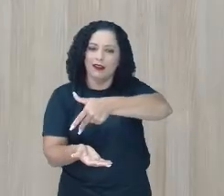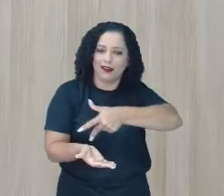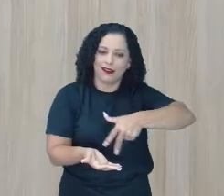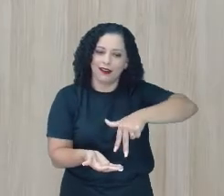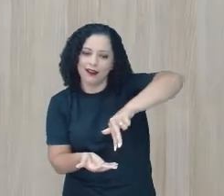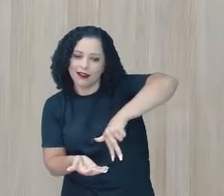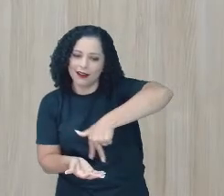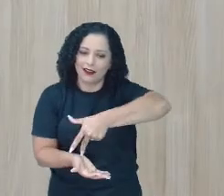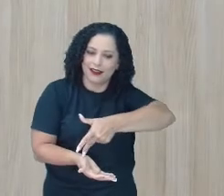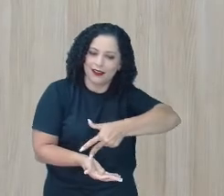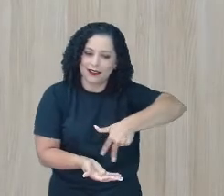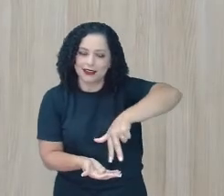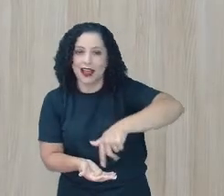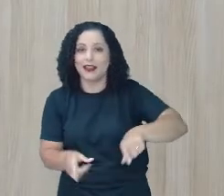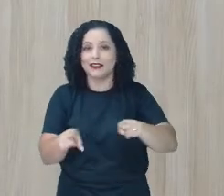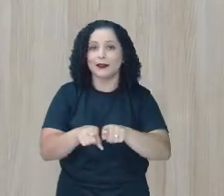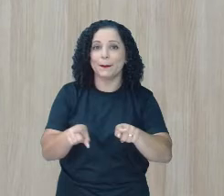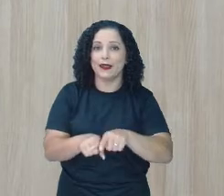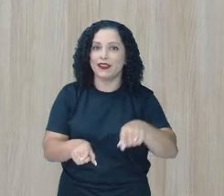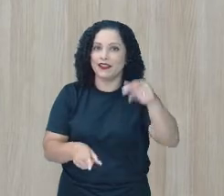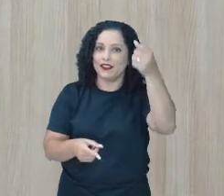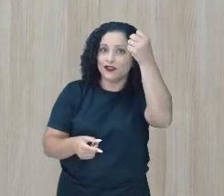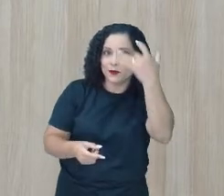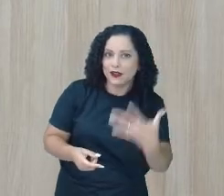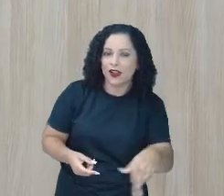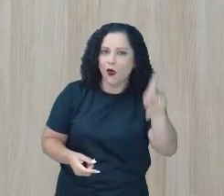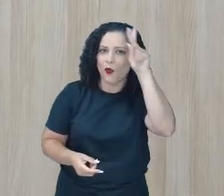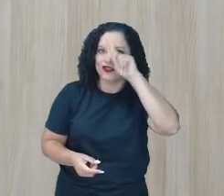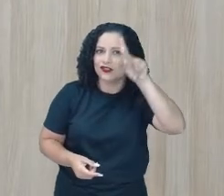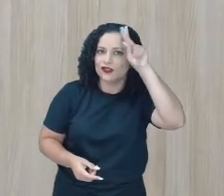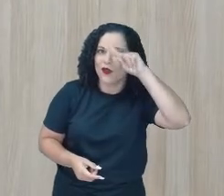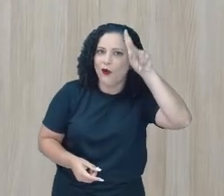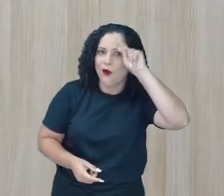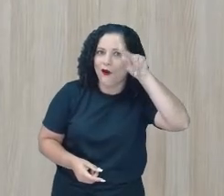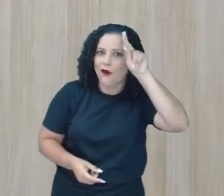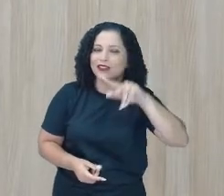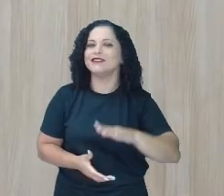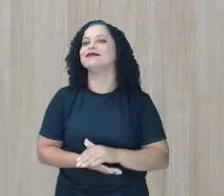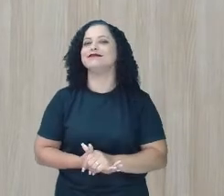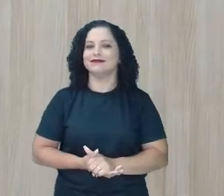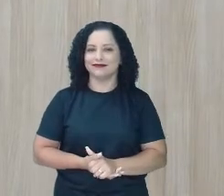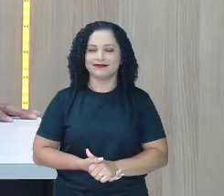uma história. Ele já Sim. contou uma história para mim, minha gente. E vocês já testemunharam isso, né?